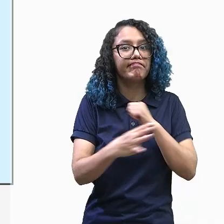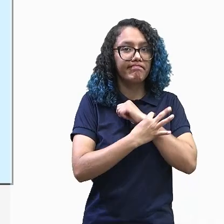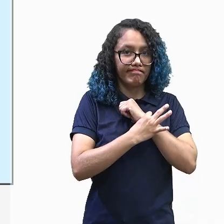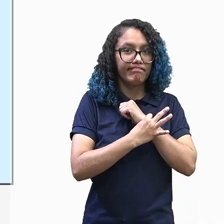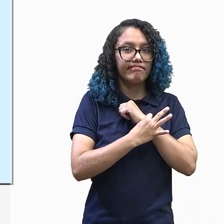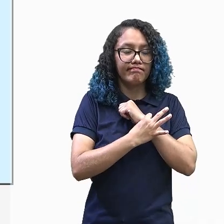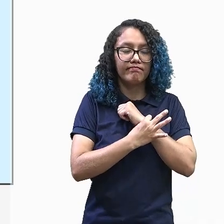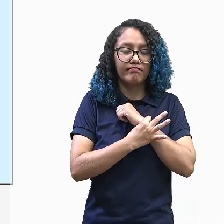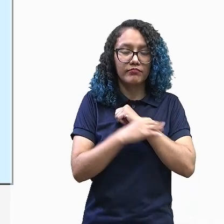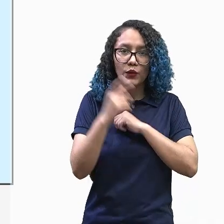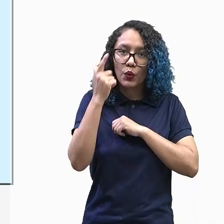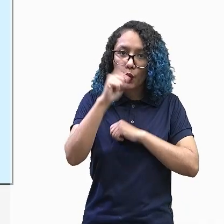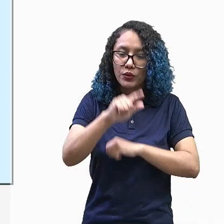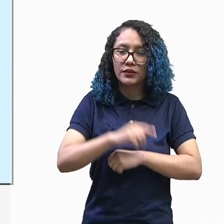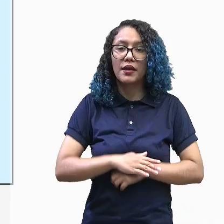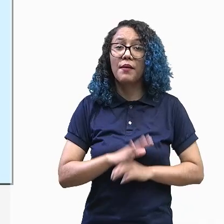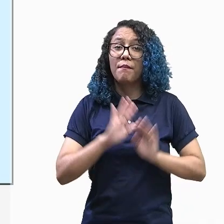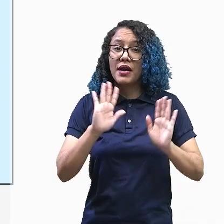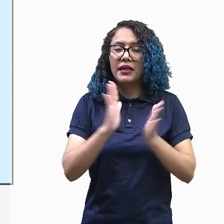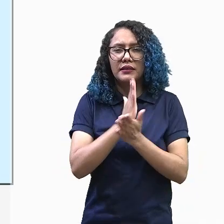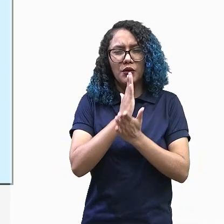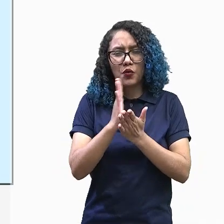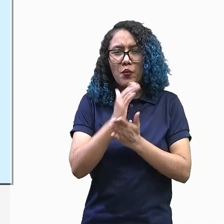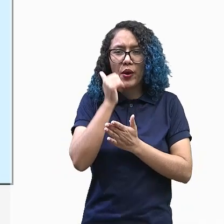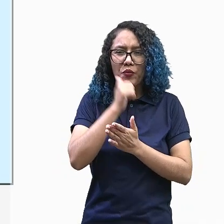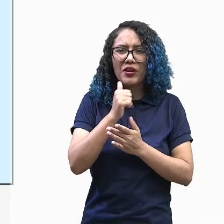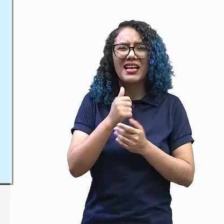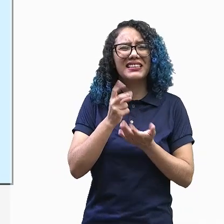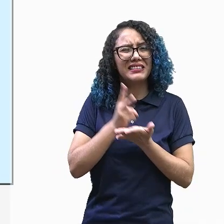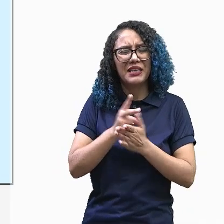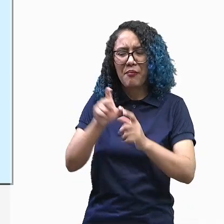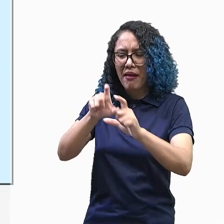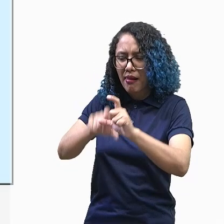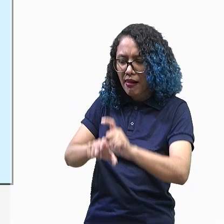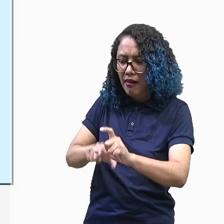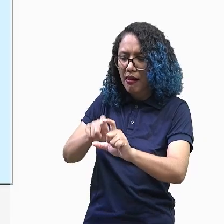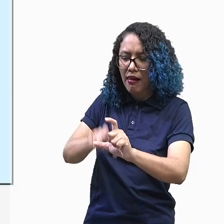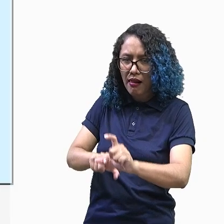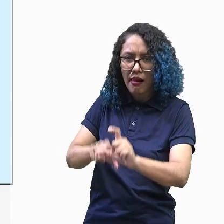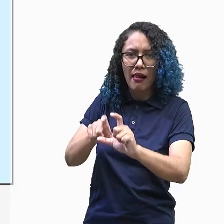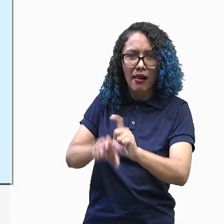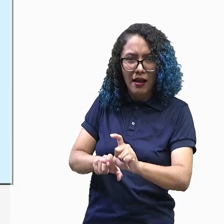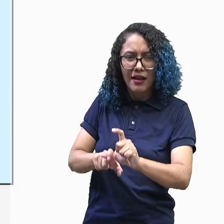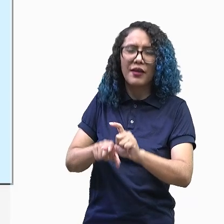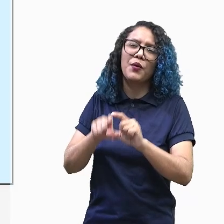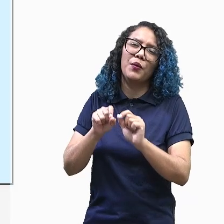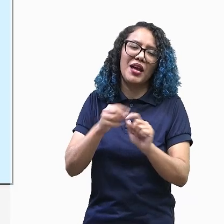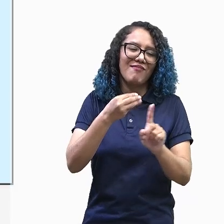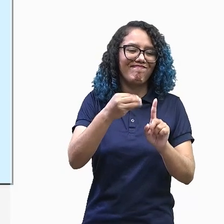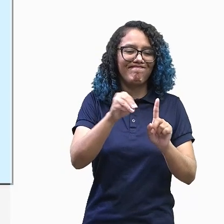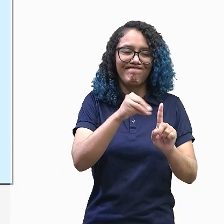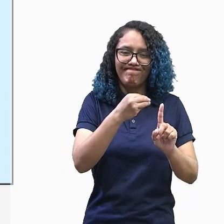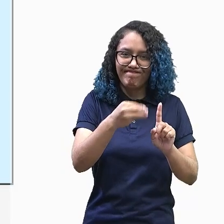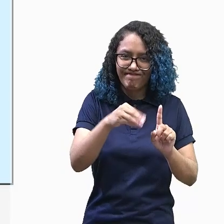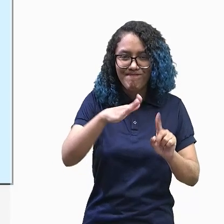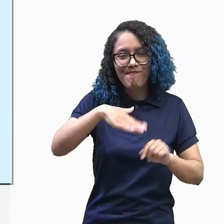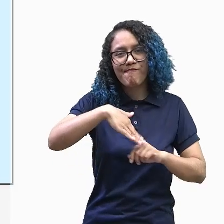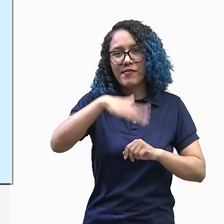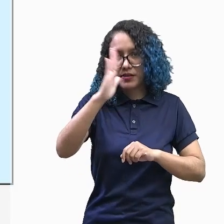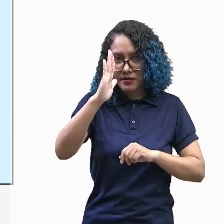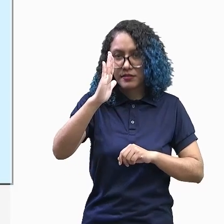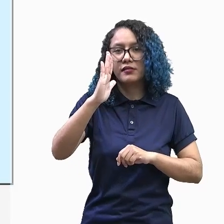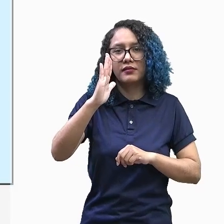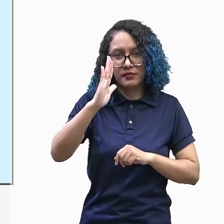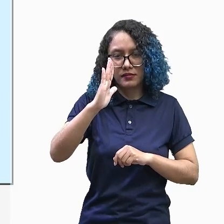mulheres também que, quando são totalmente dependentes dos maridos, elas ficam muito mais vulneráveis, né?